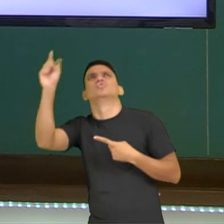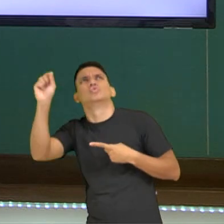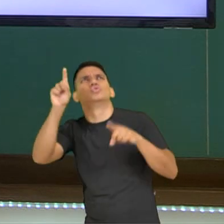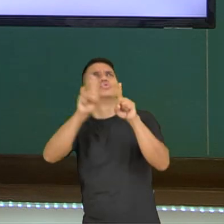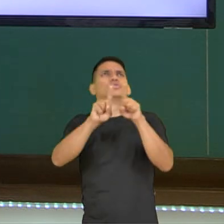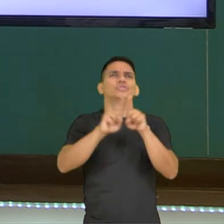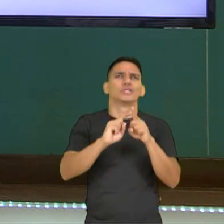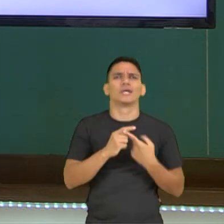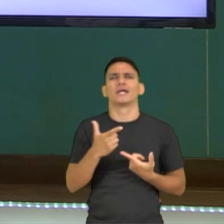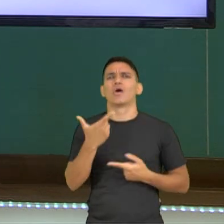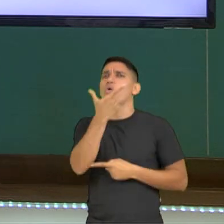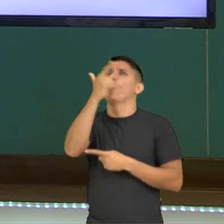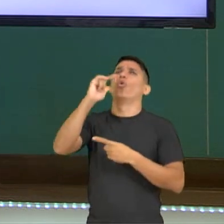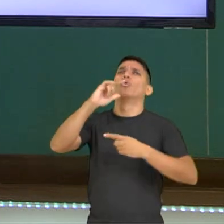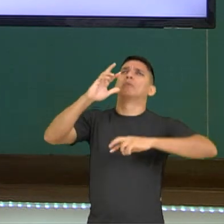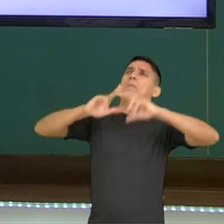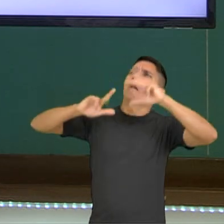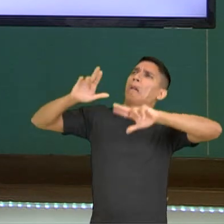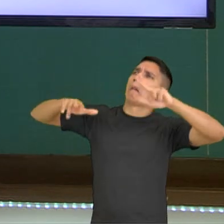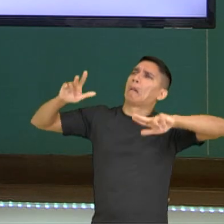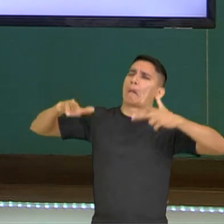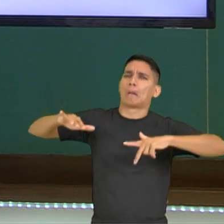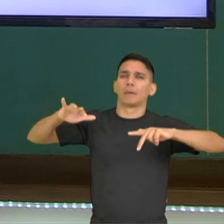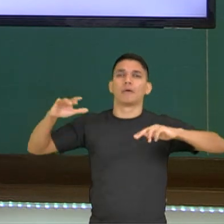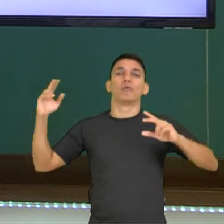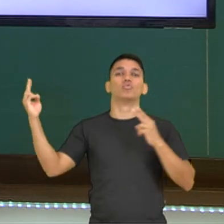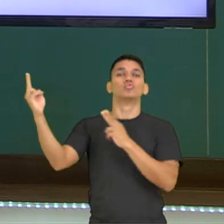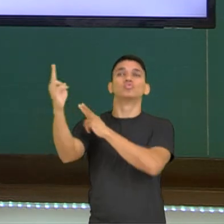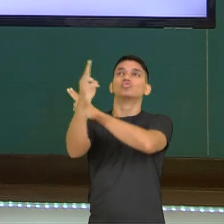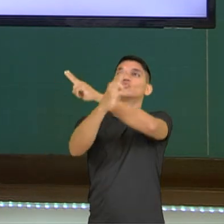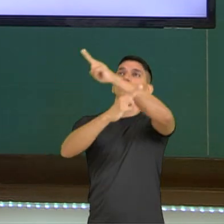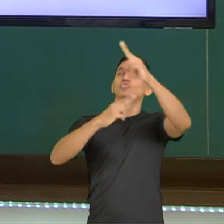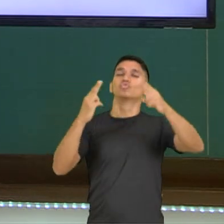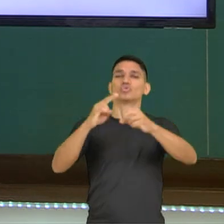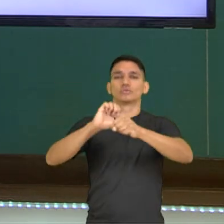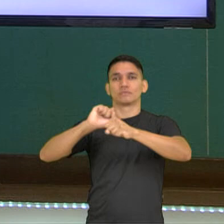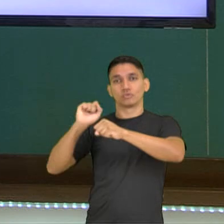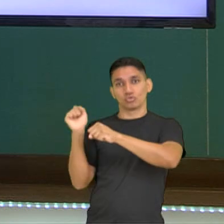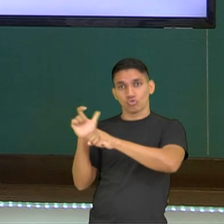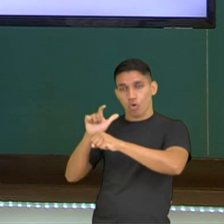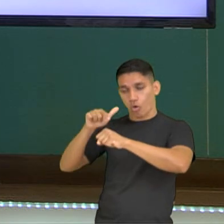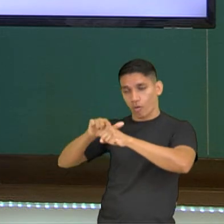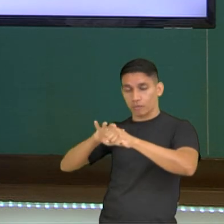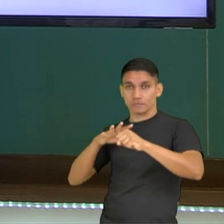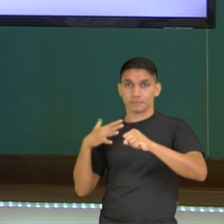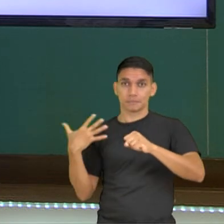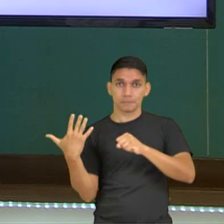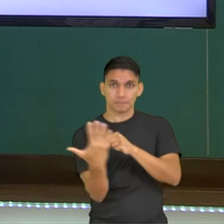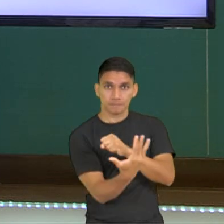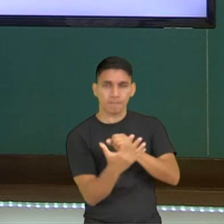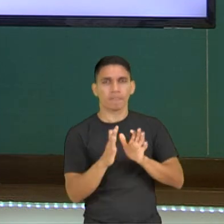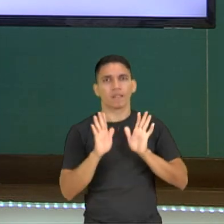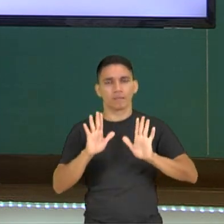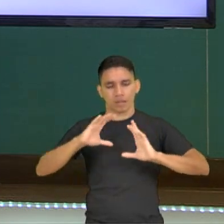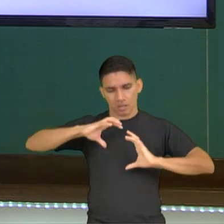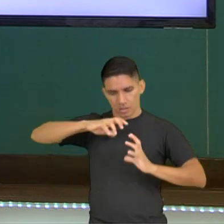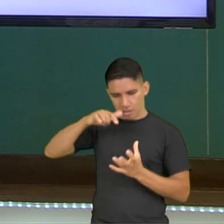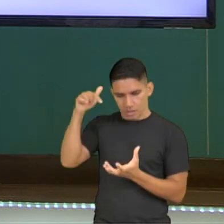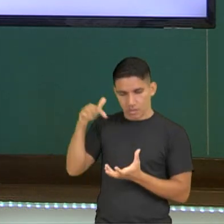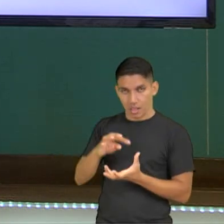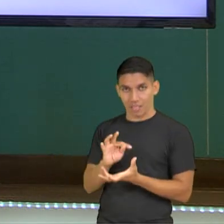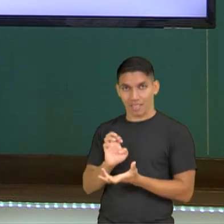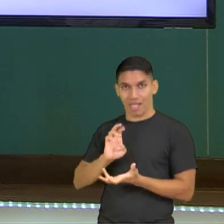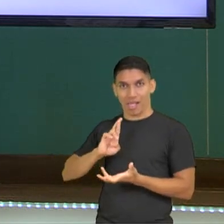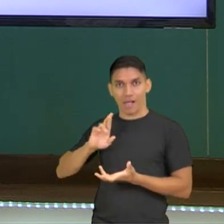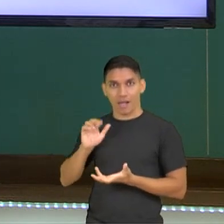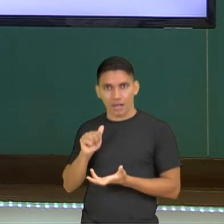e outros corpos que ficam vagando no nosso sistema solar. Já o planeta Terra, depois